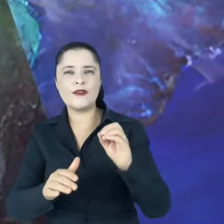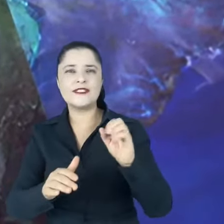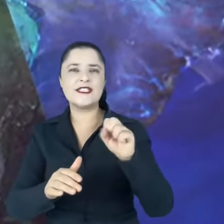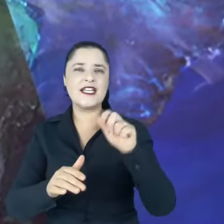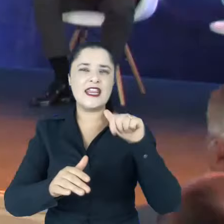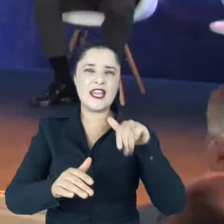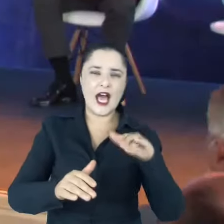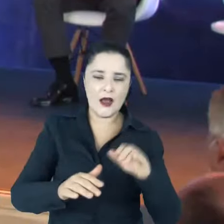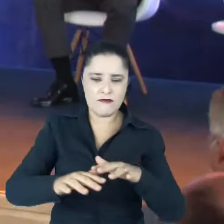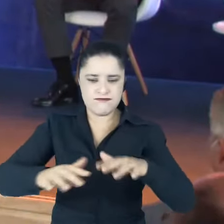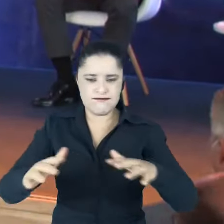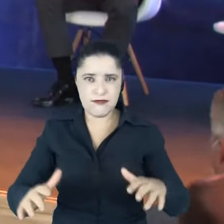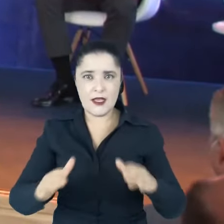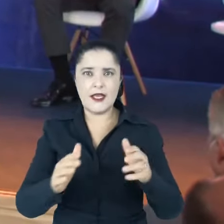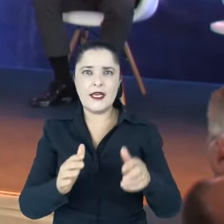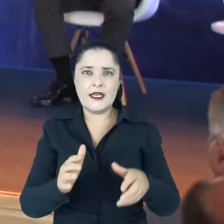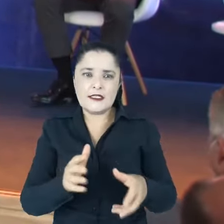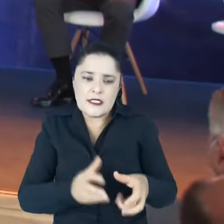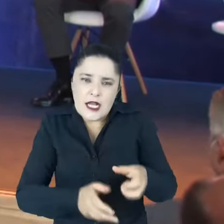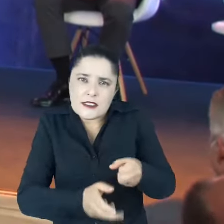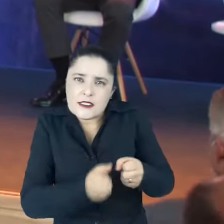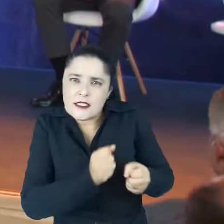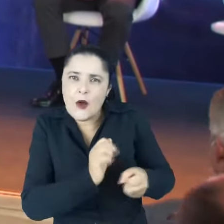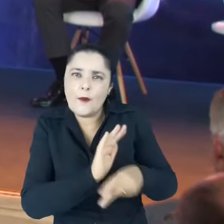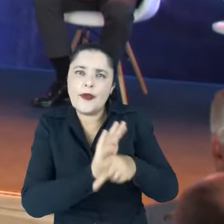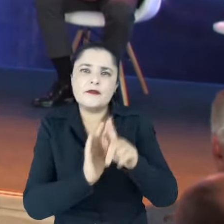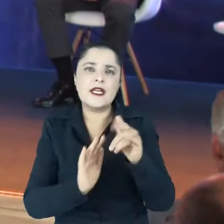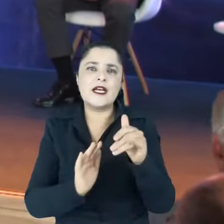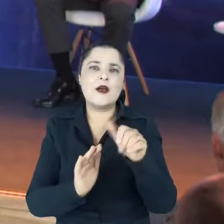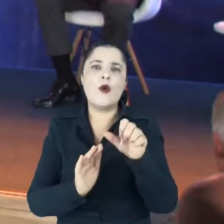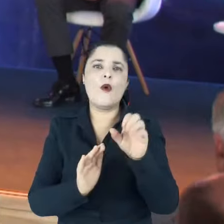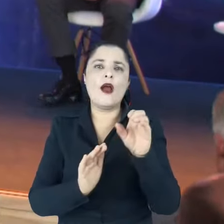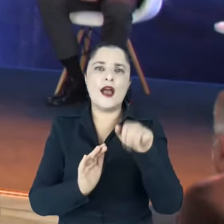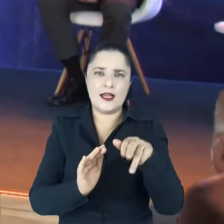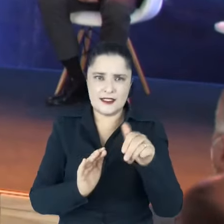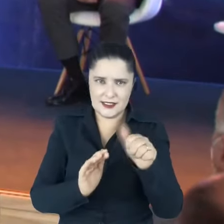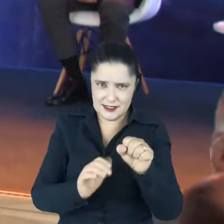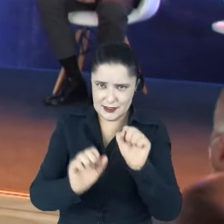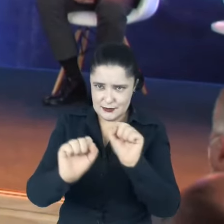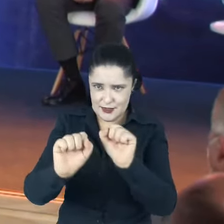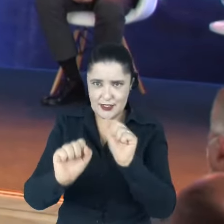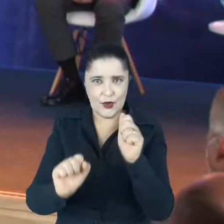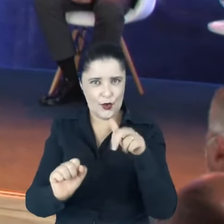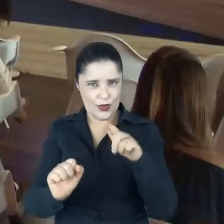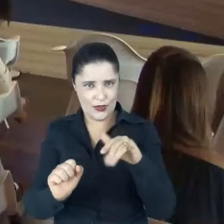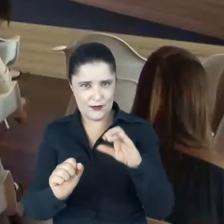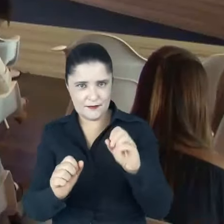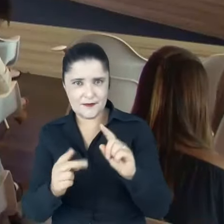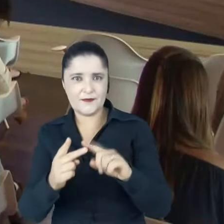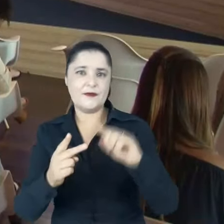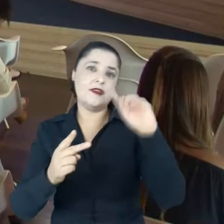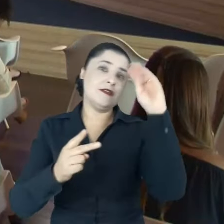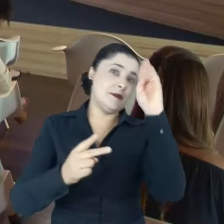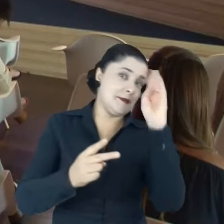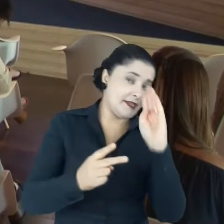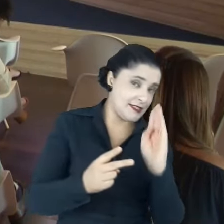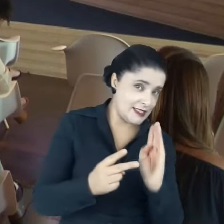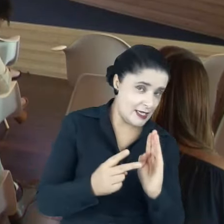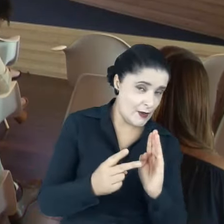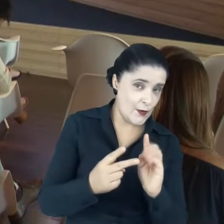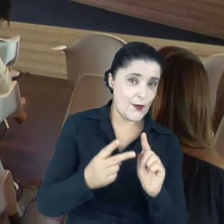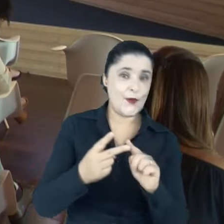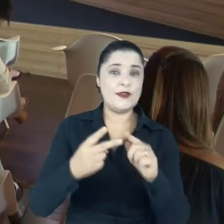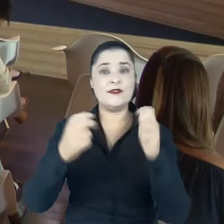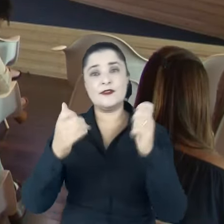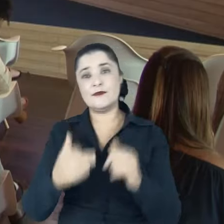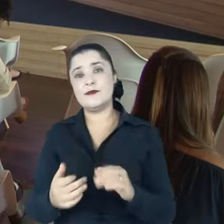a estrutura da Comgás? Calma, segura aí, Antônio. A gente falou de Brasil... Né? Falamos de biometano,